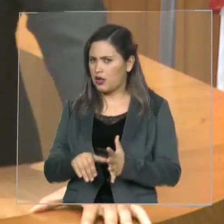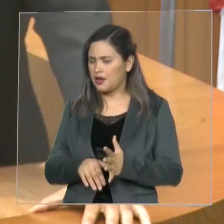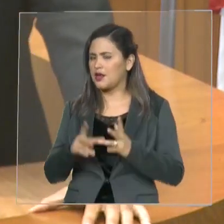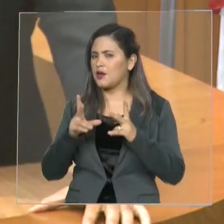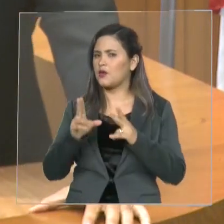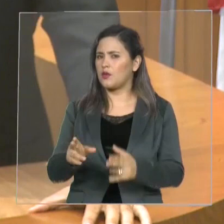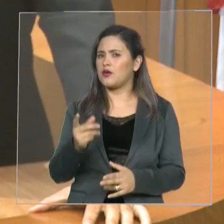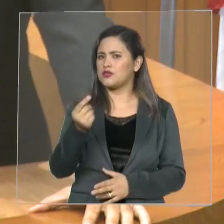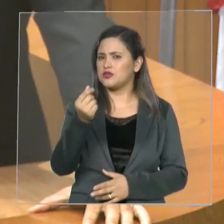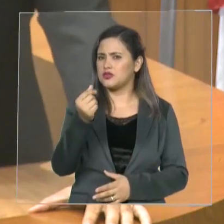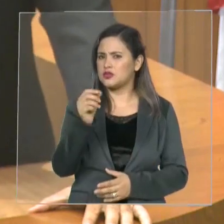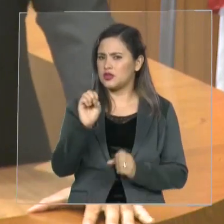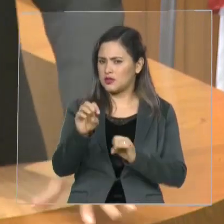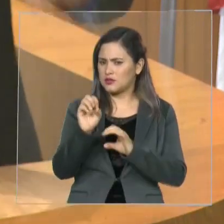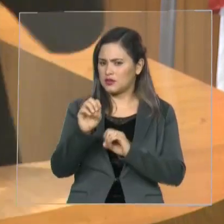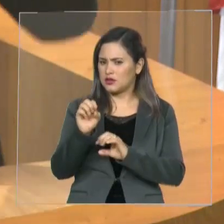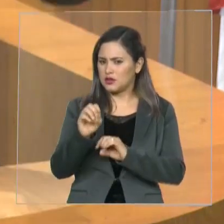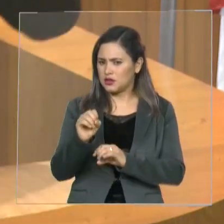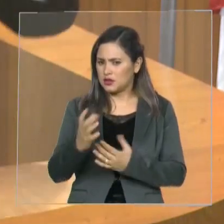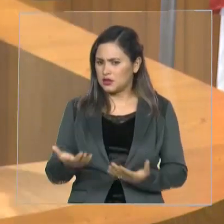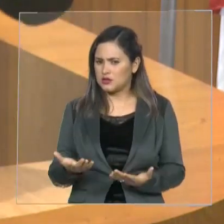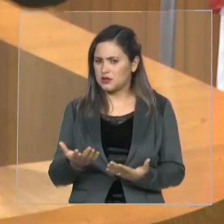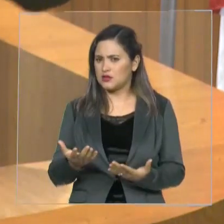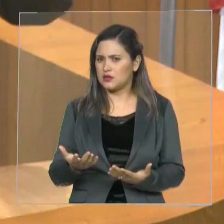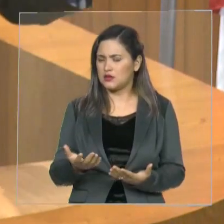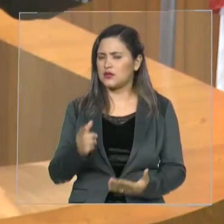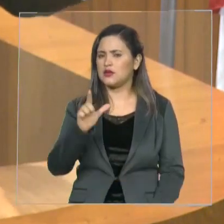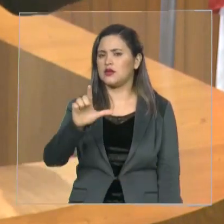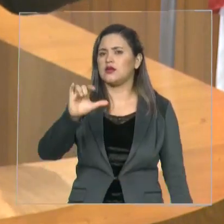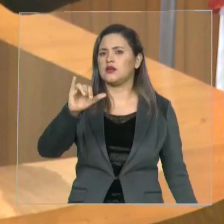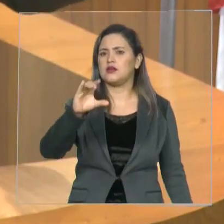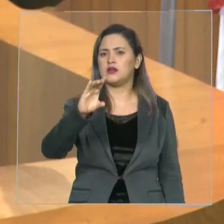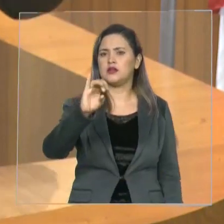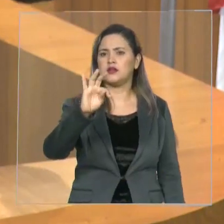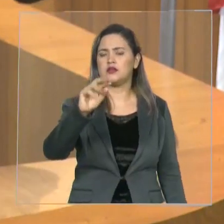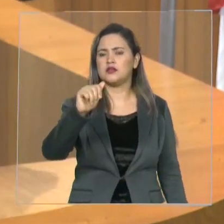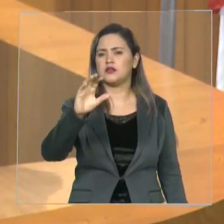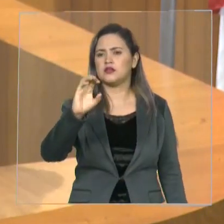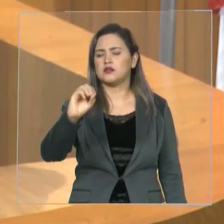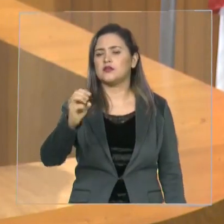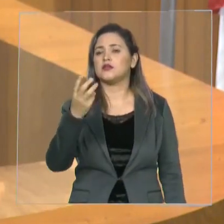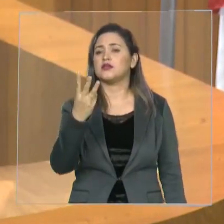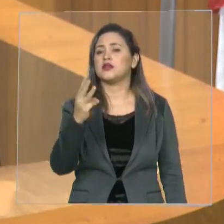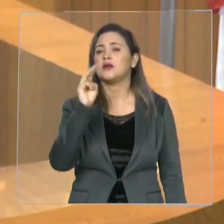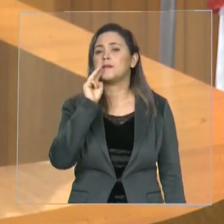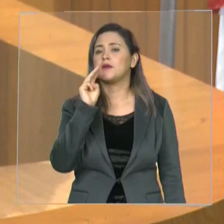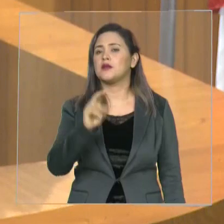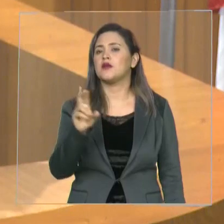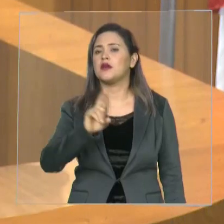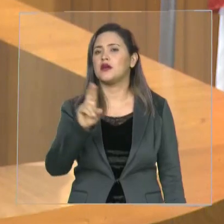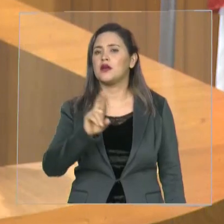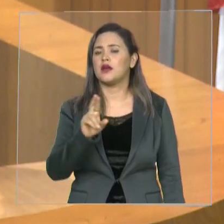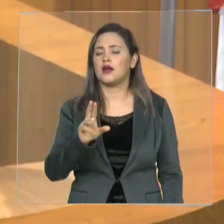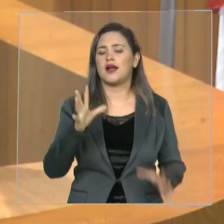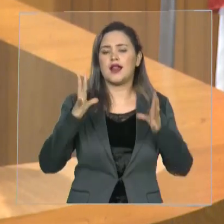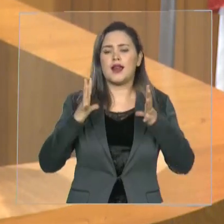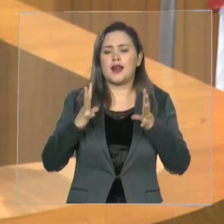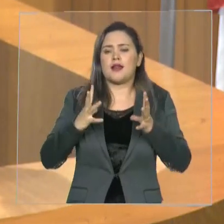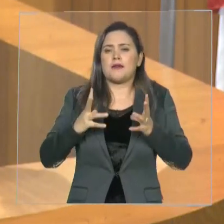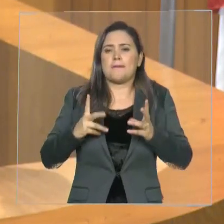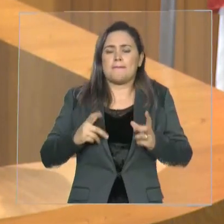educação? Fizeram uma licitação de R$3 milhões para limpar a fossa das escolas,